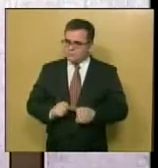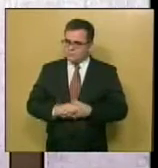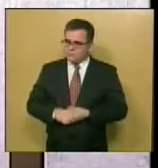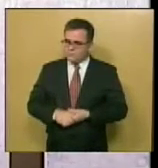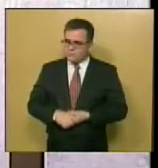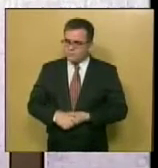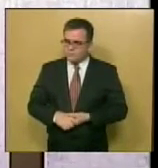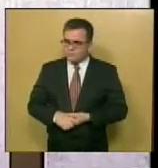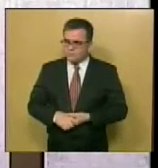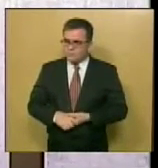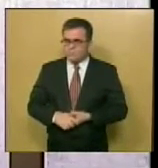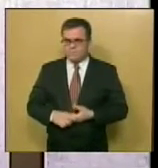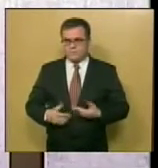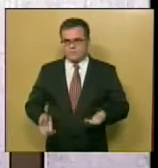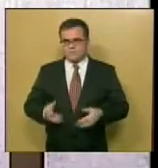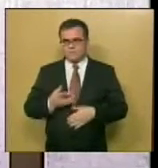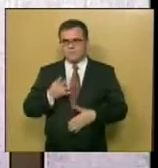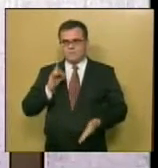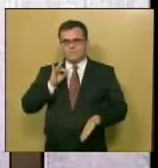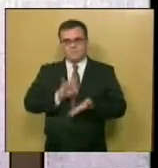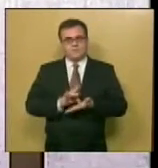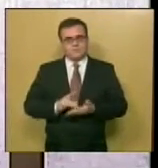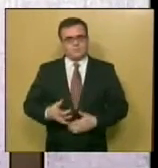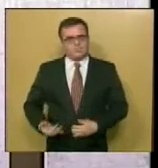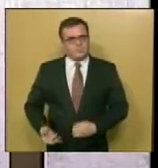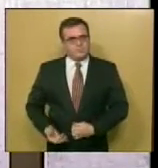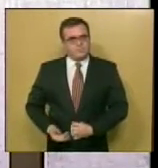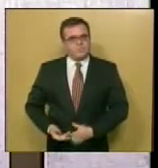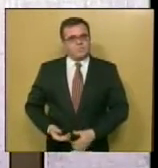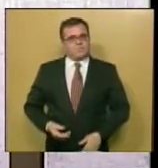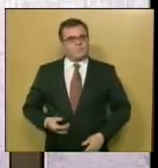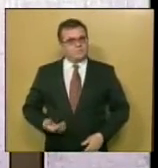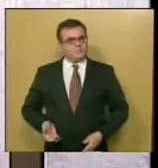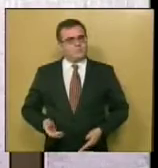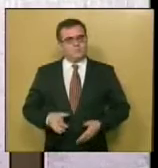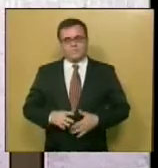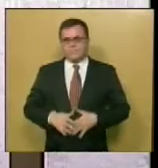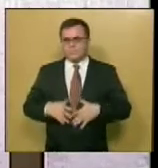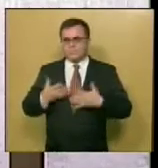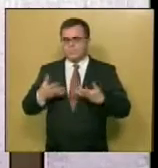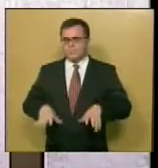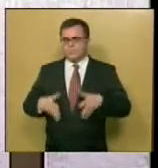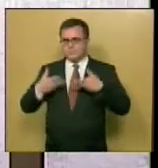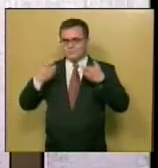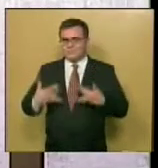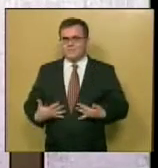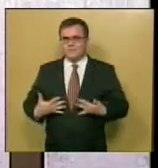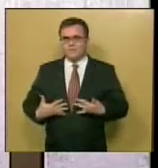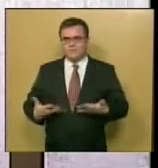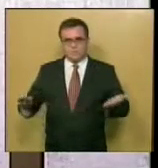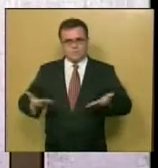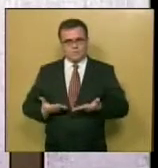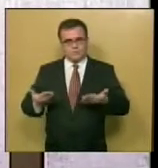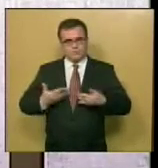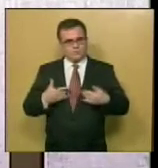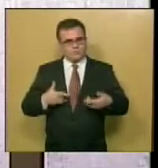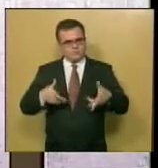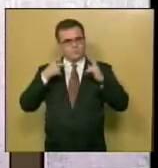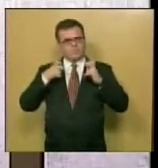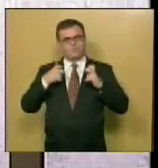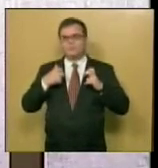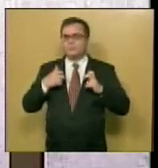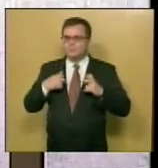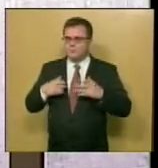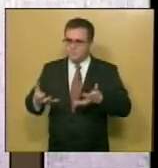Tá. Eu realmente não sou a mulher da palavra, mas diante do que eu estou vendo aqui, eu só